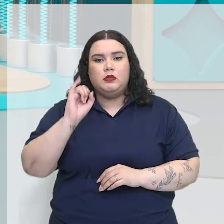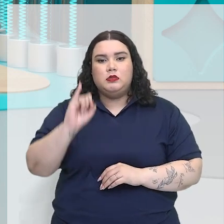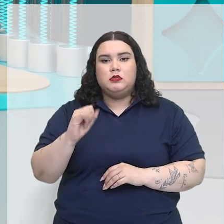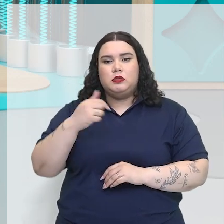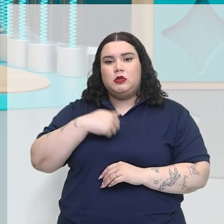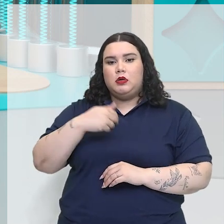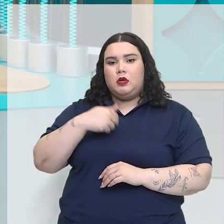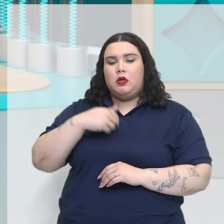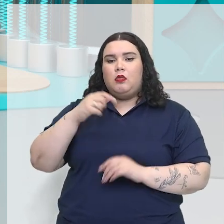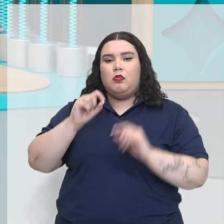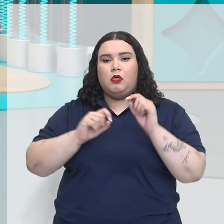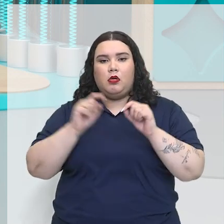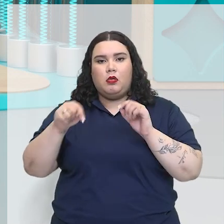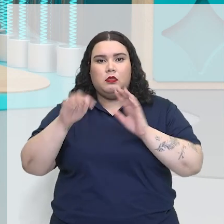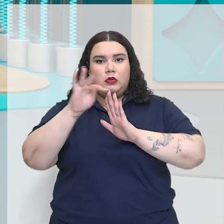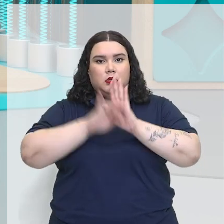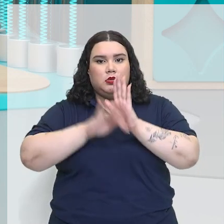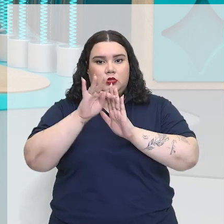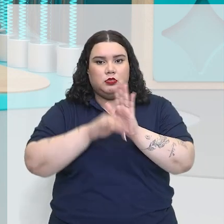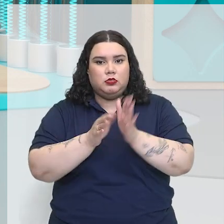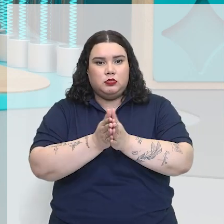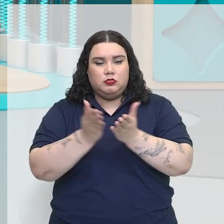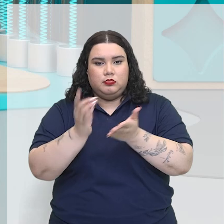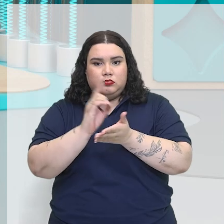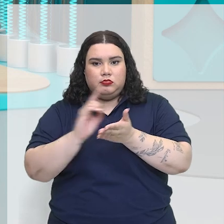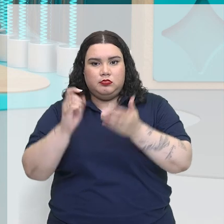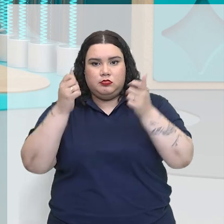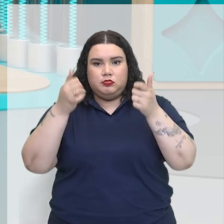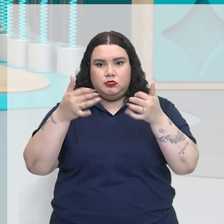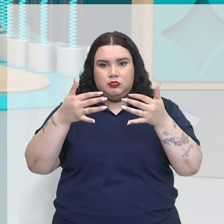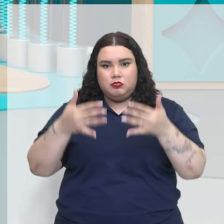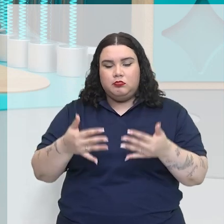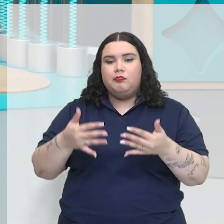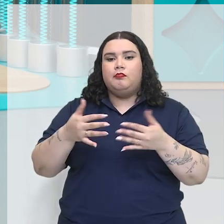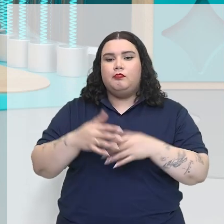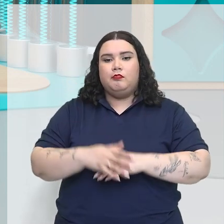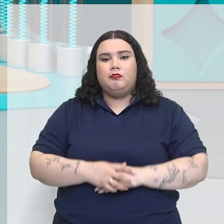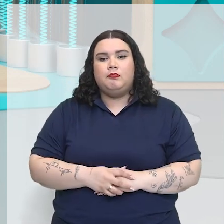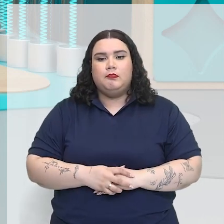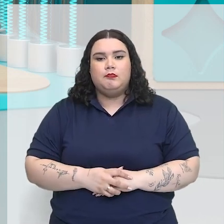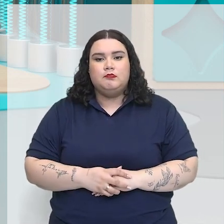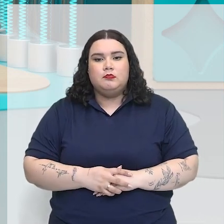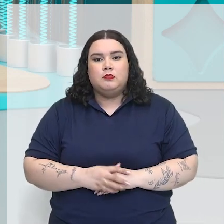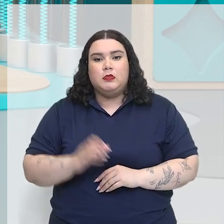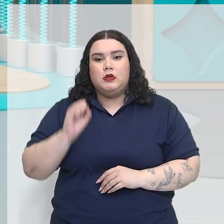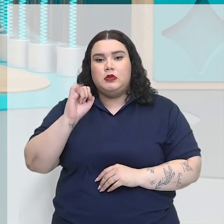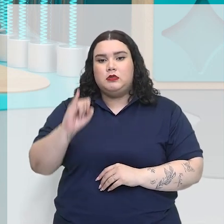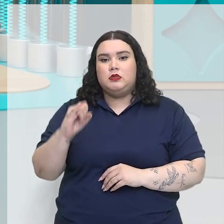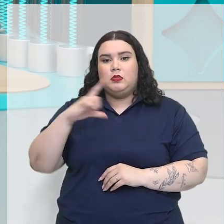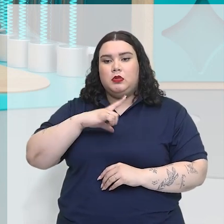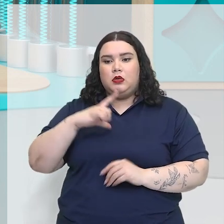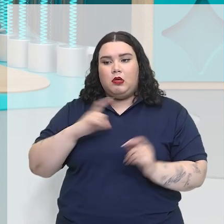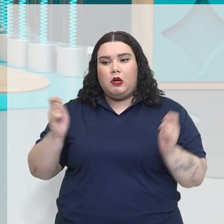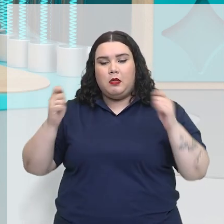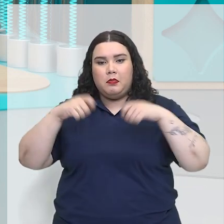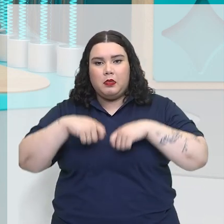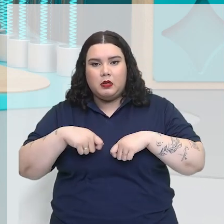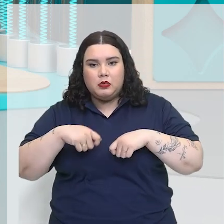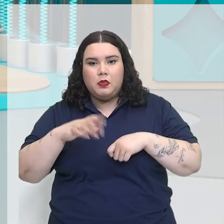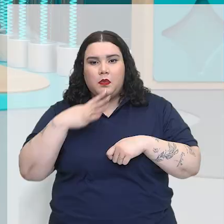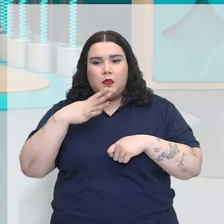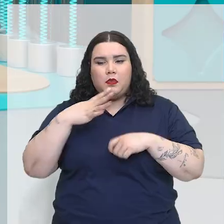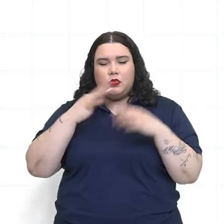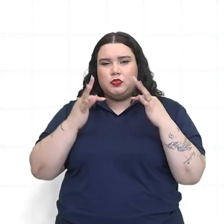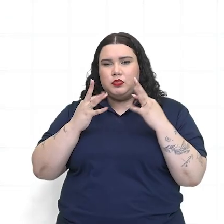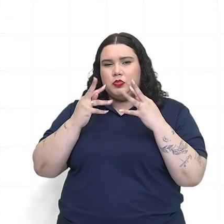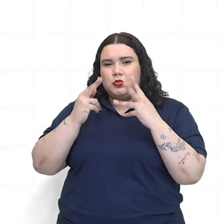não tivesse amor, né, seria como um metal que soa ou como um sino que tine. E ainda que tivesse o dom de profecia, conhecesse todos